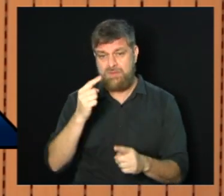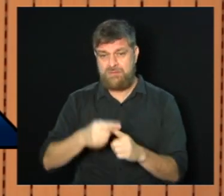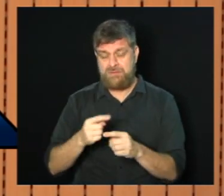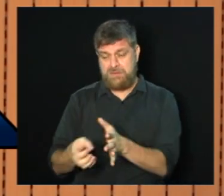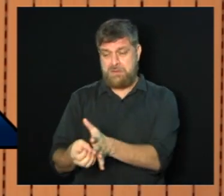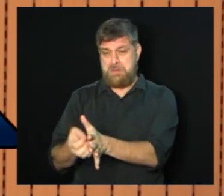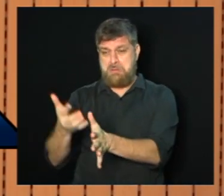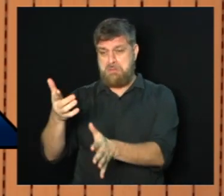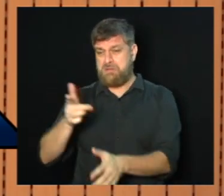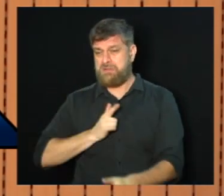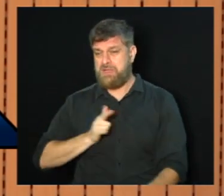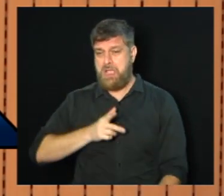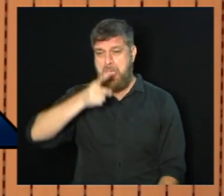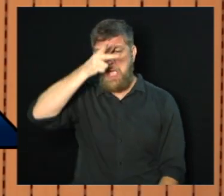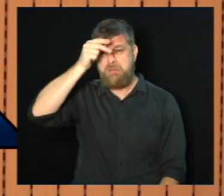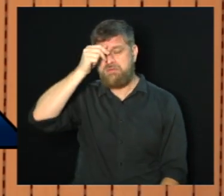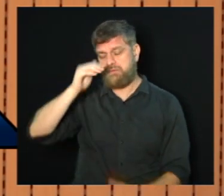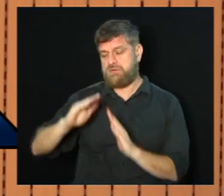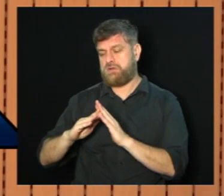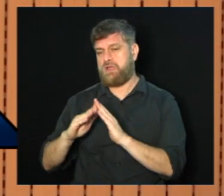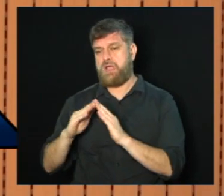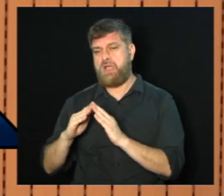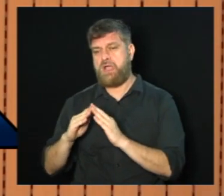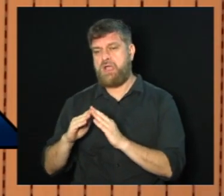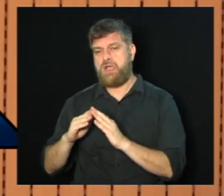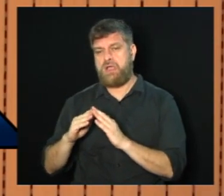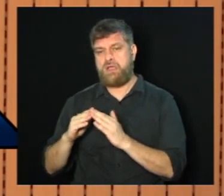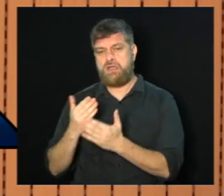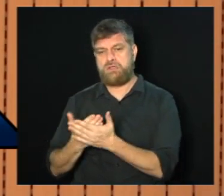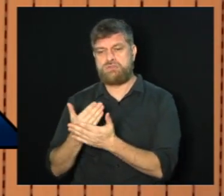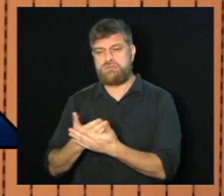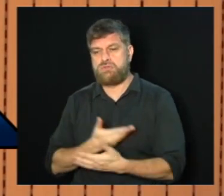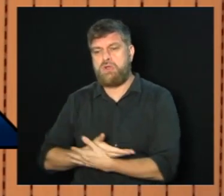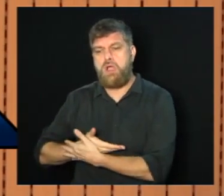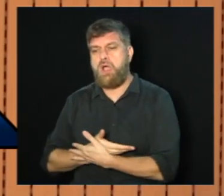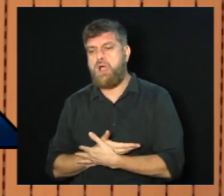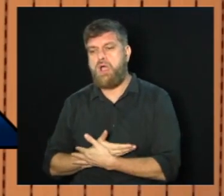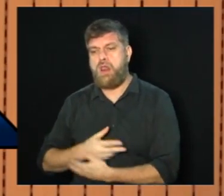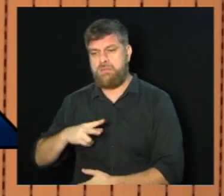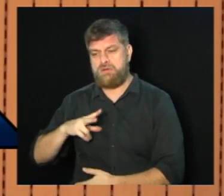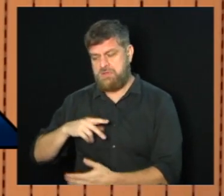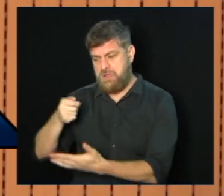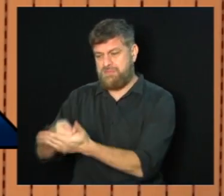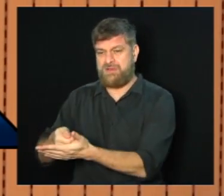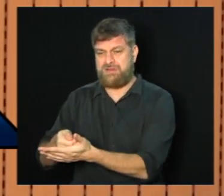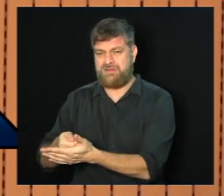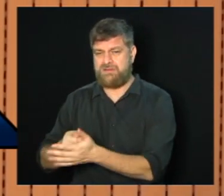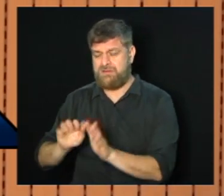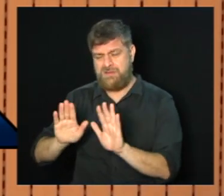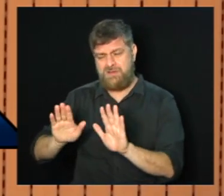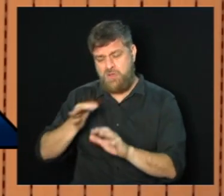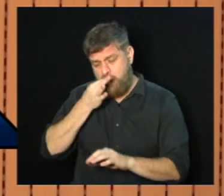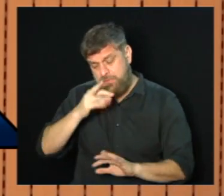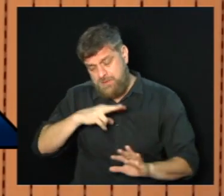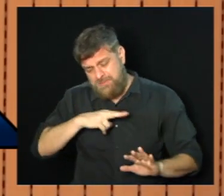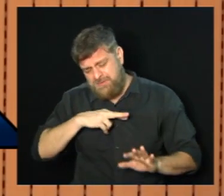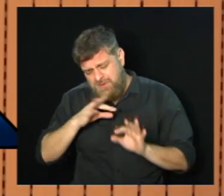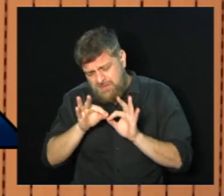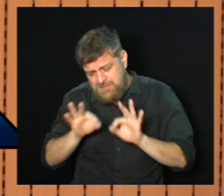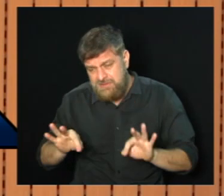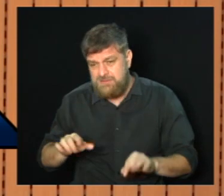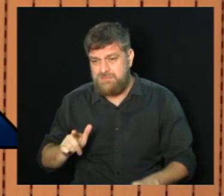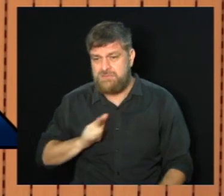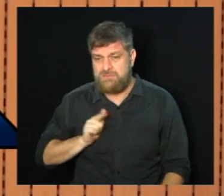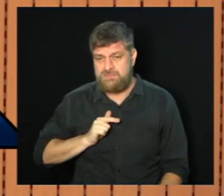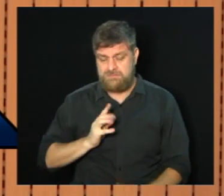muitas aí que falam, ah, a prefeitura vai pagar, eu vou colocar meu filho lá. Não, na minha opinião, né, a minha simples opinião, que